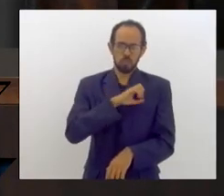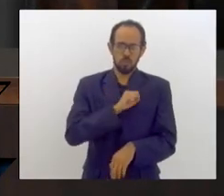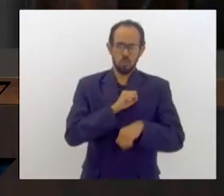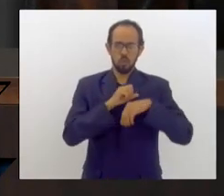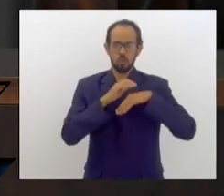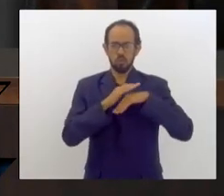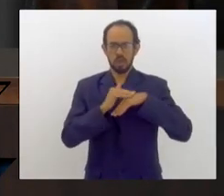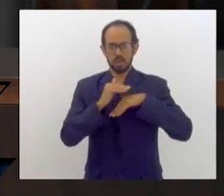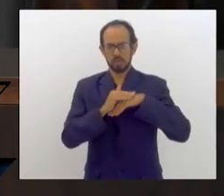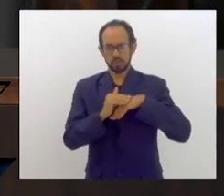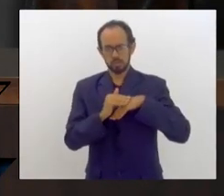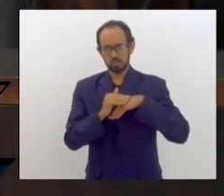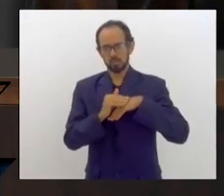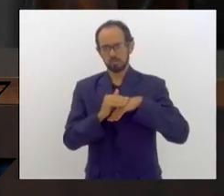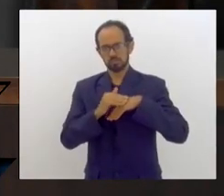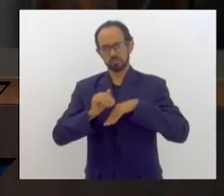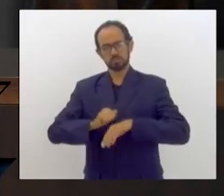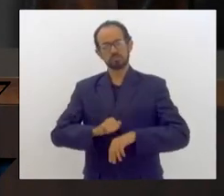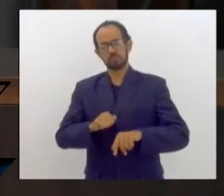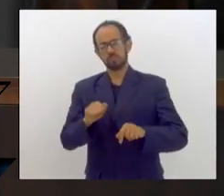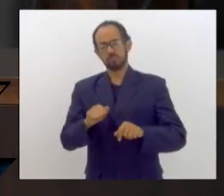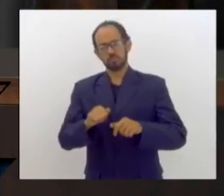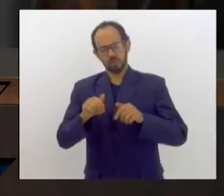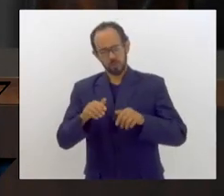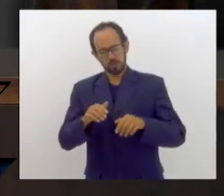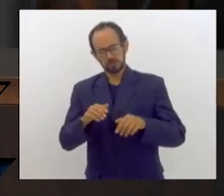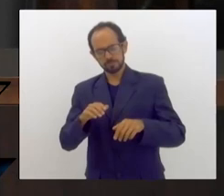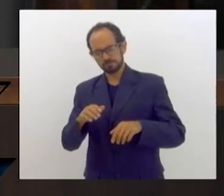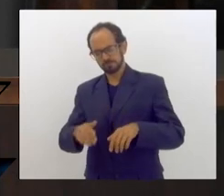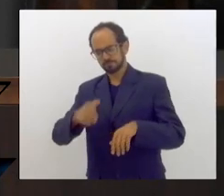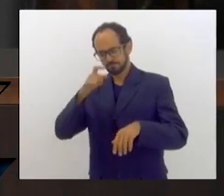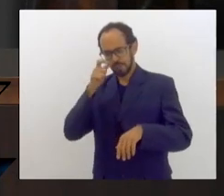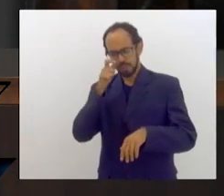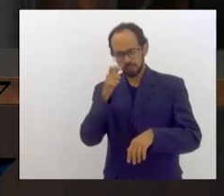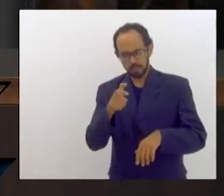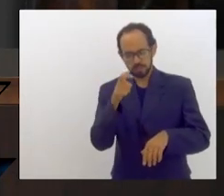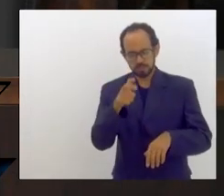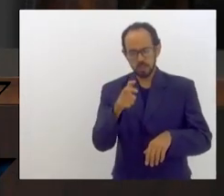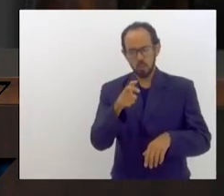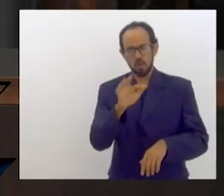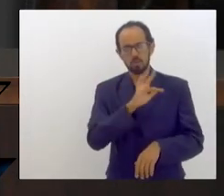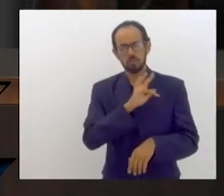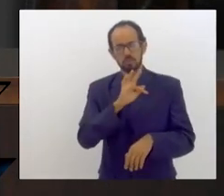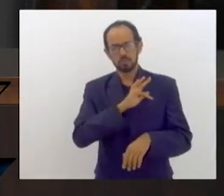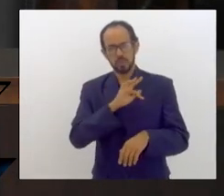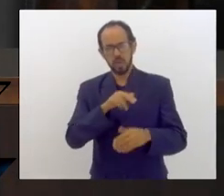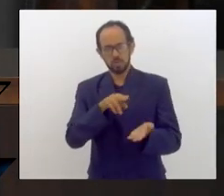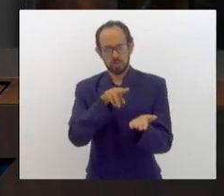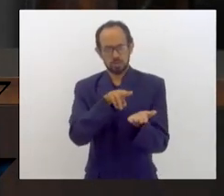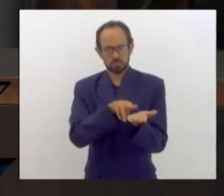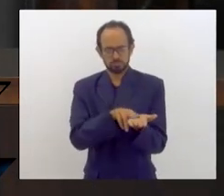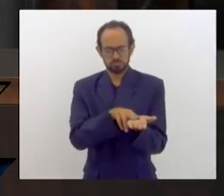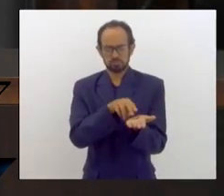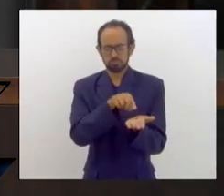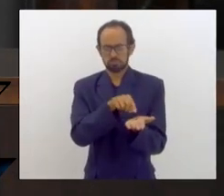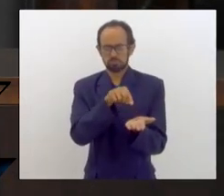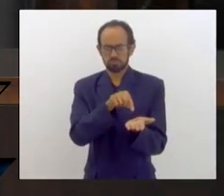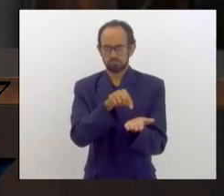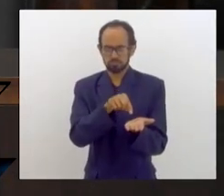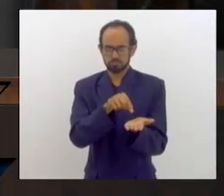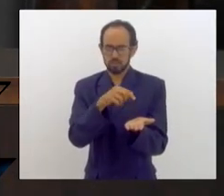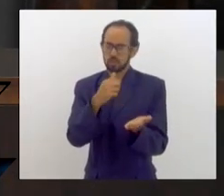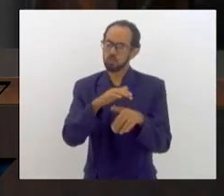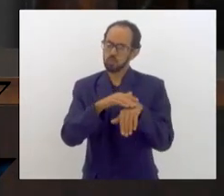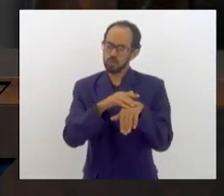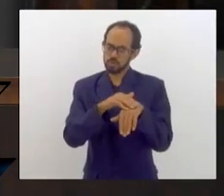carinho, a dedicação àquele policial que, ora, naquele momento, estará como paciente, melhorará em